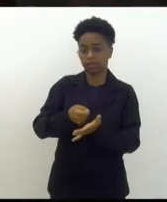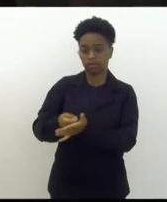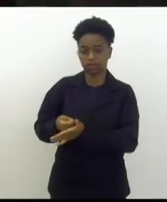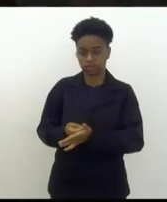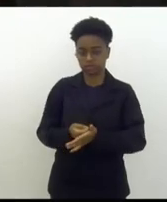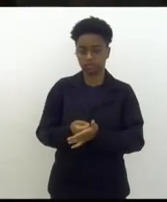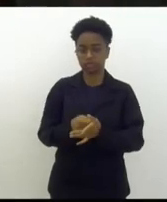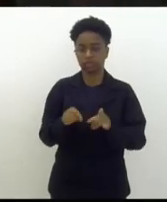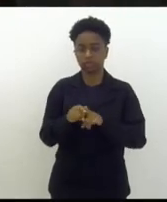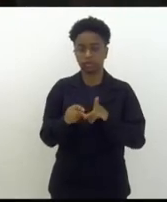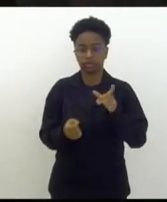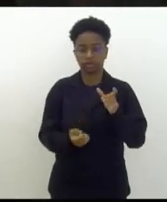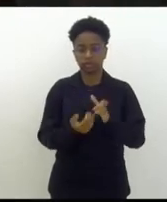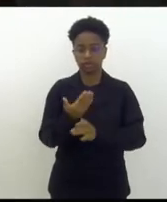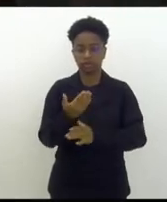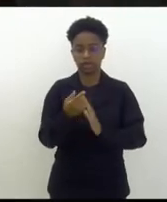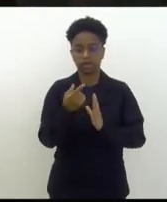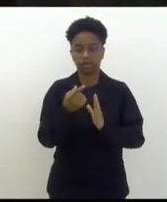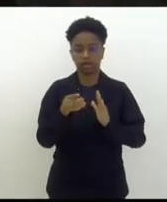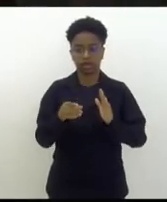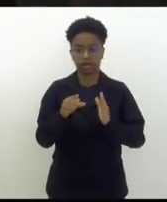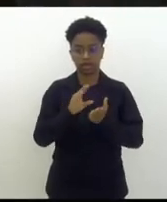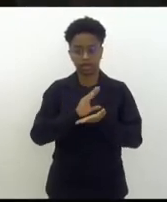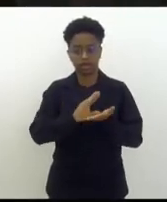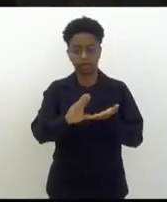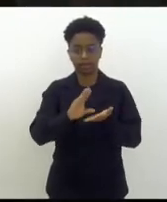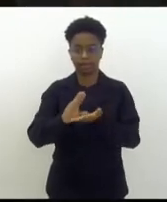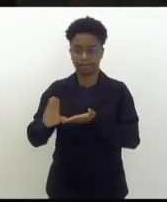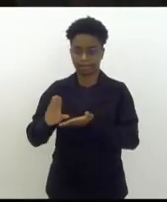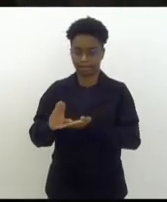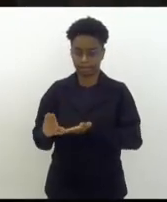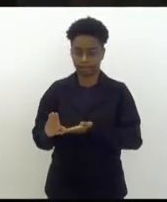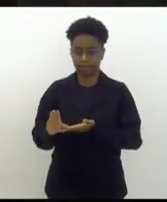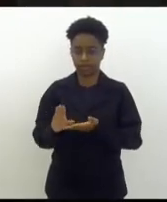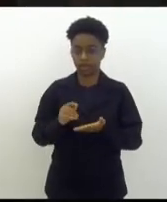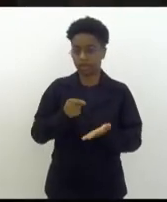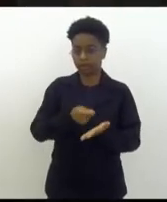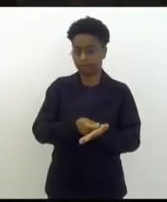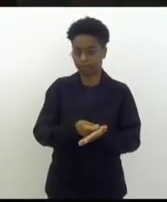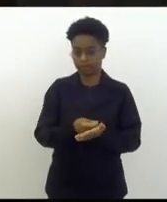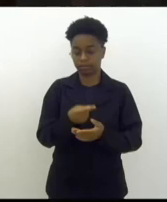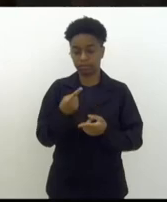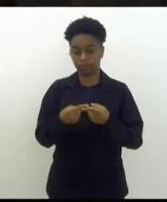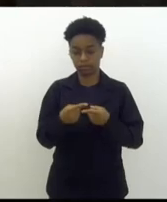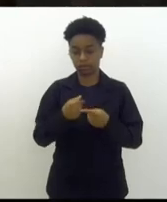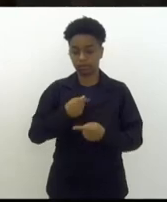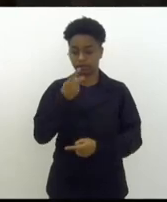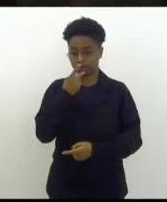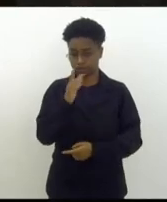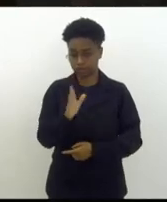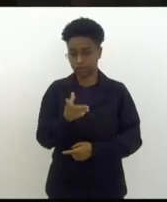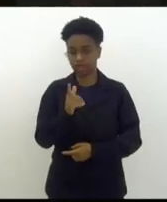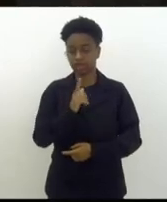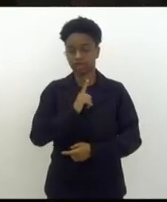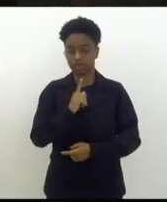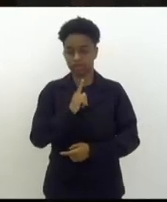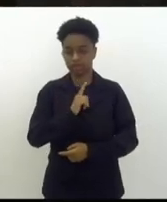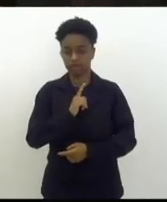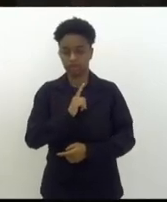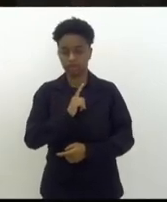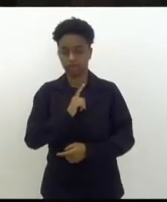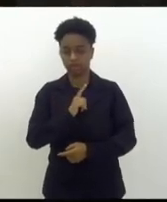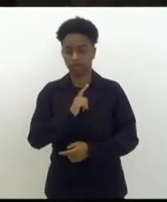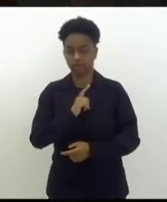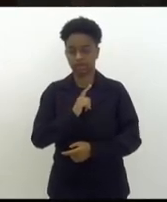incrementação das emendas parlamentares impositivas porque como eu disse além de uma prerrogativa é